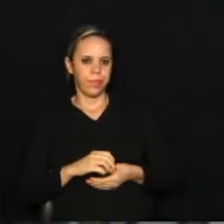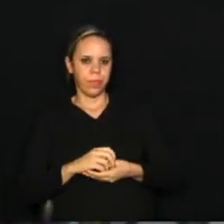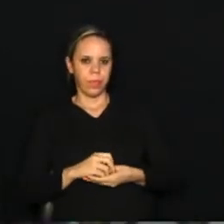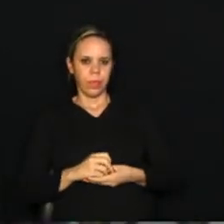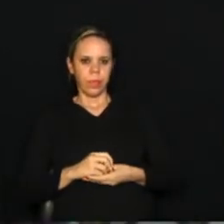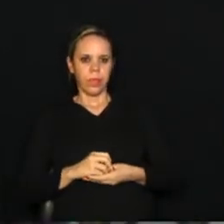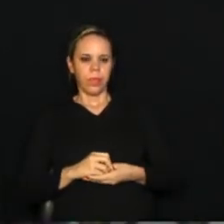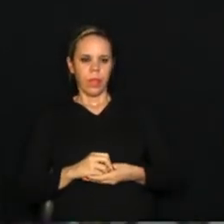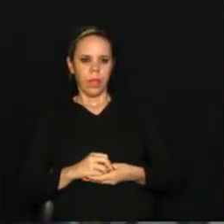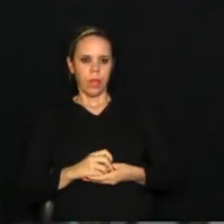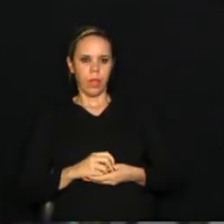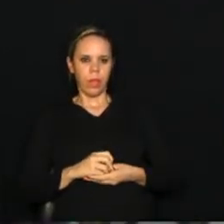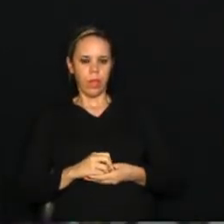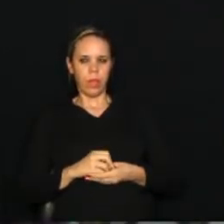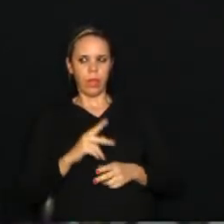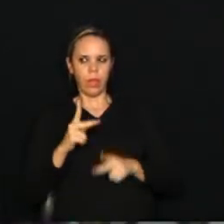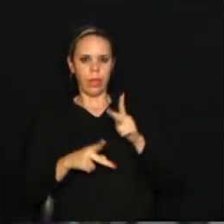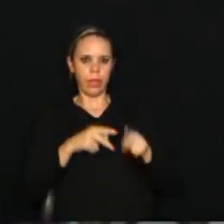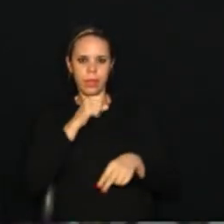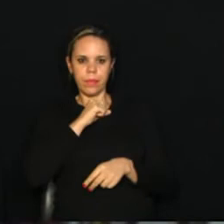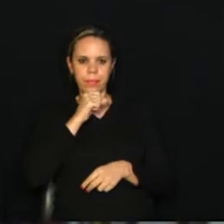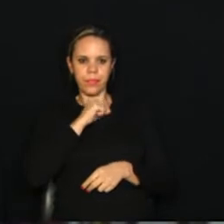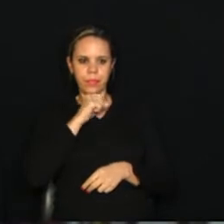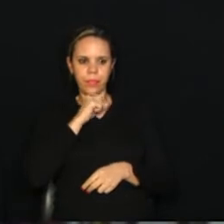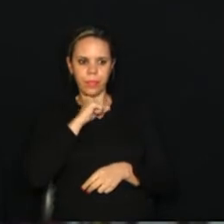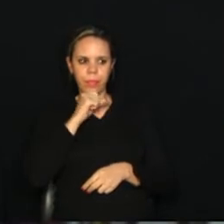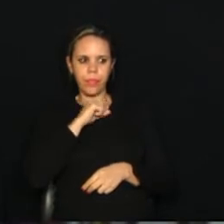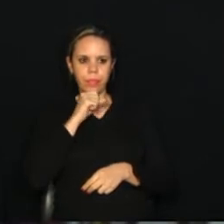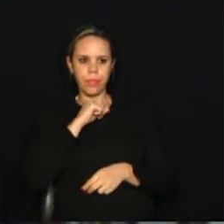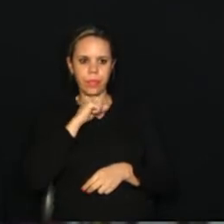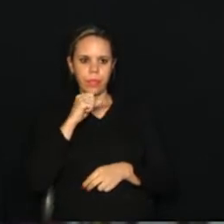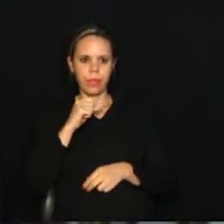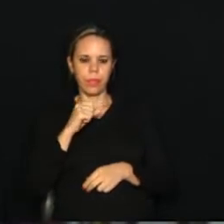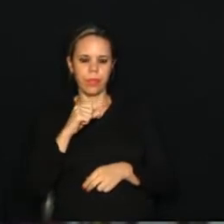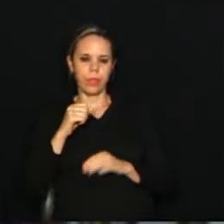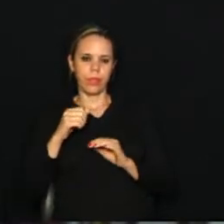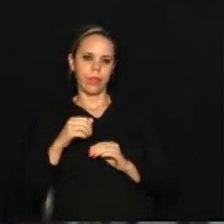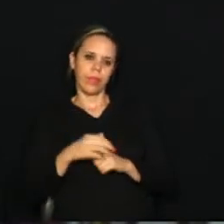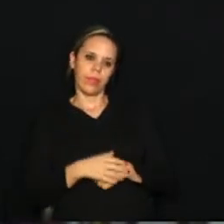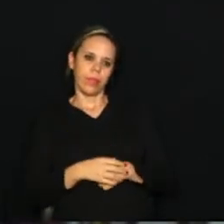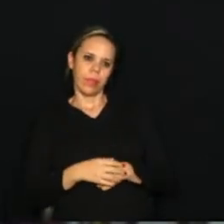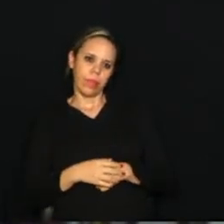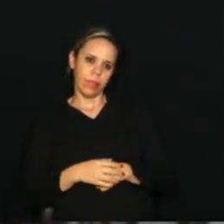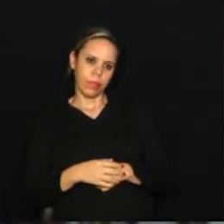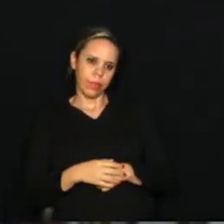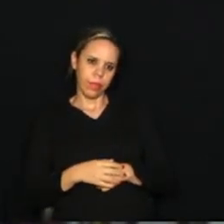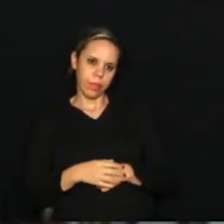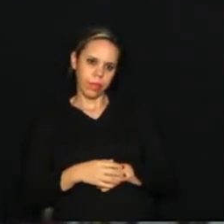os mais idosos, né, os de mais idade, estão